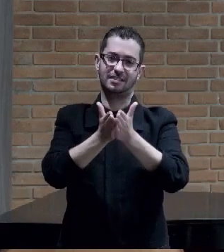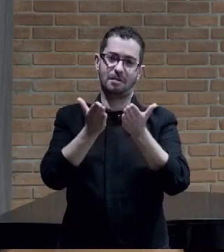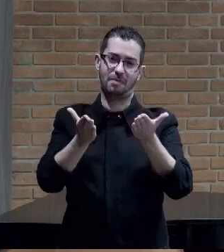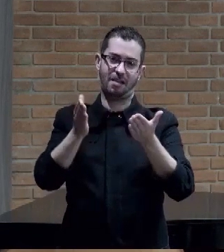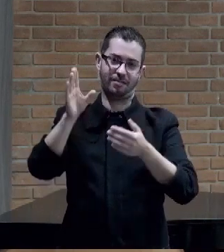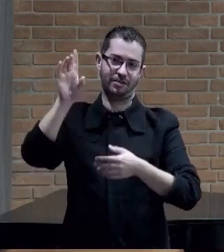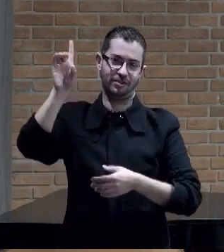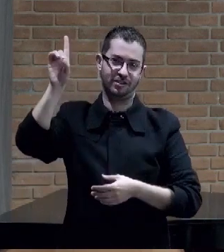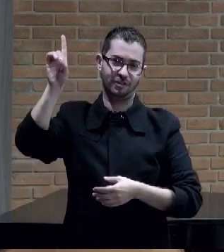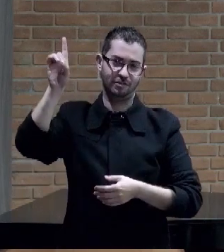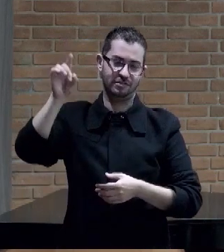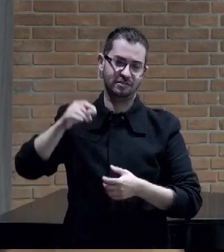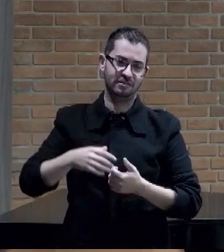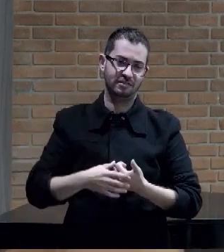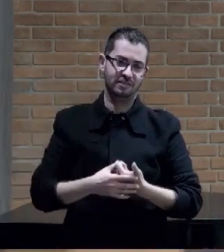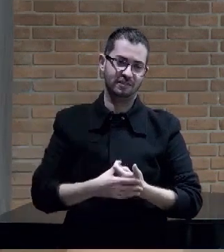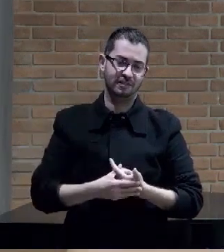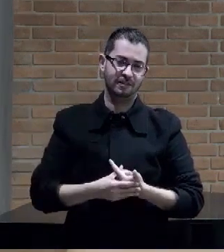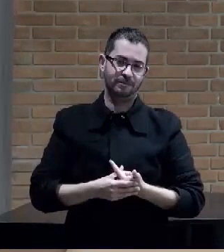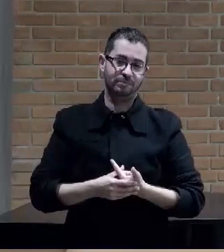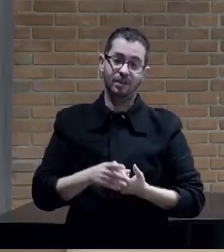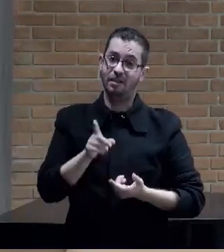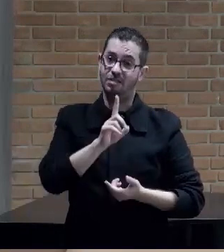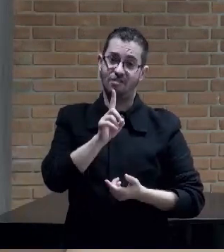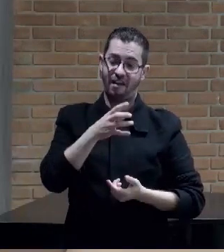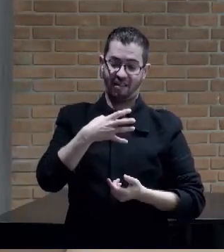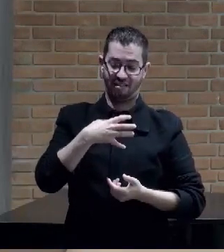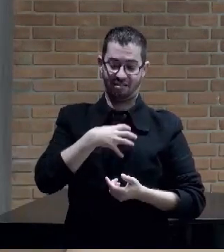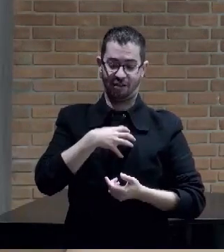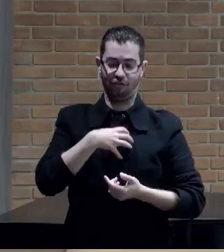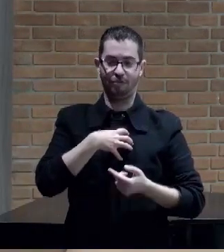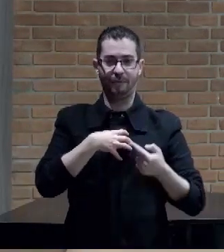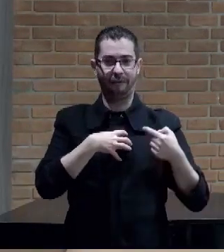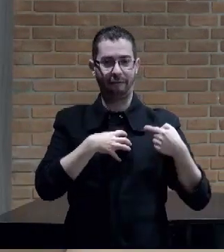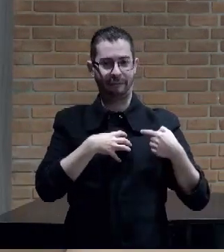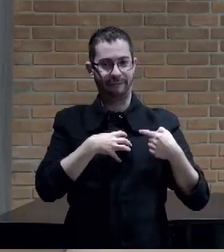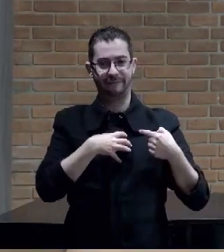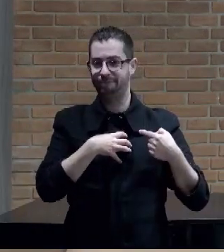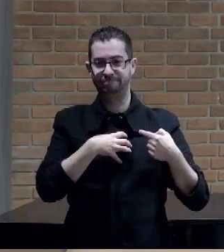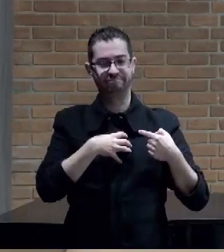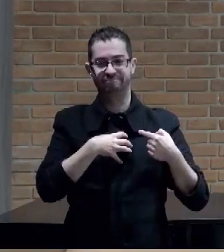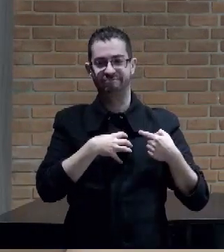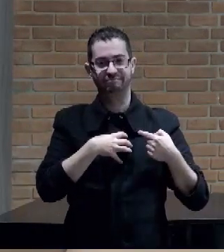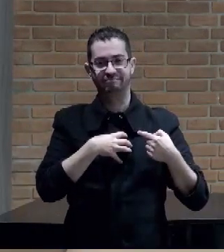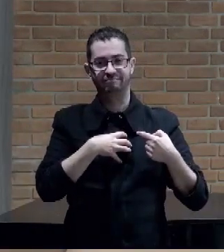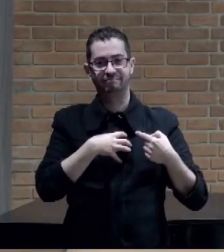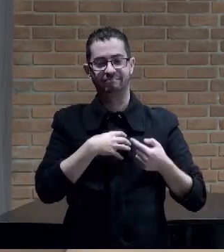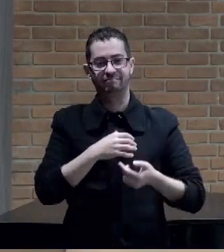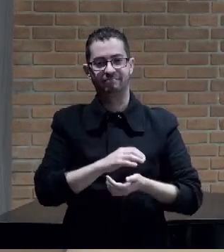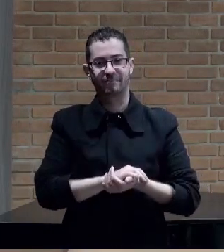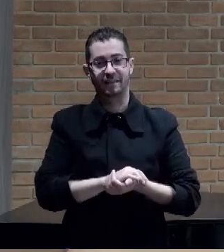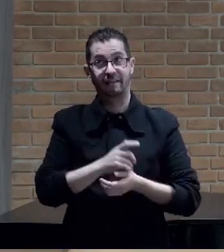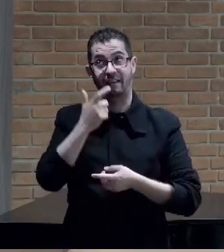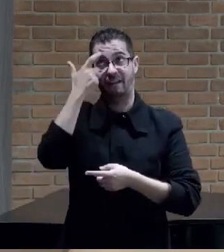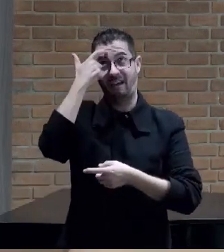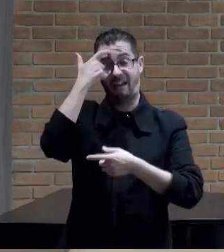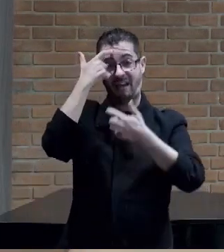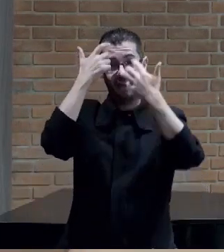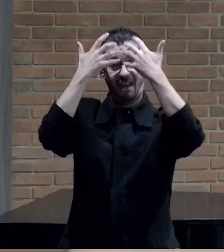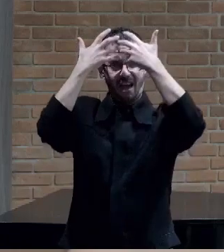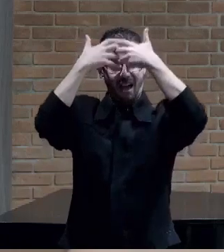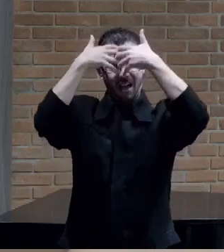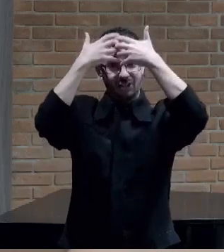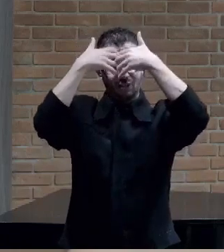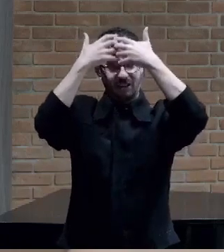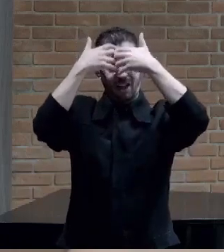Não é um sentimento. É racionalidade.